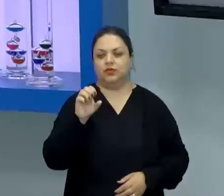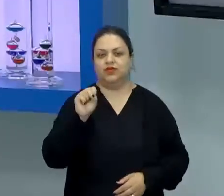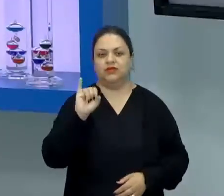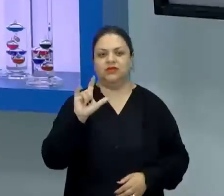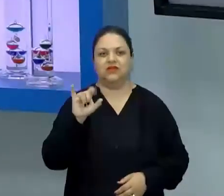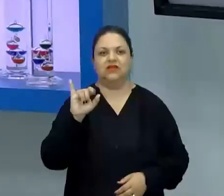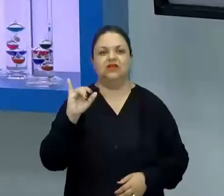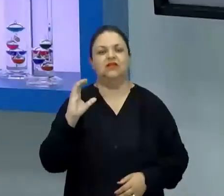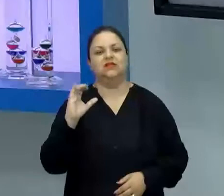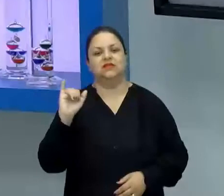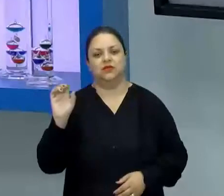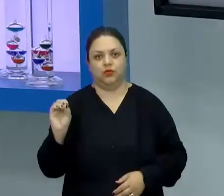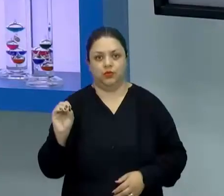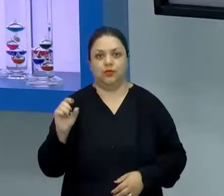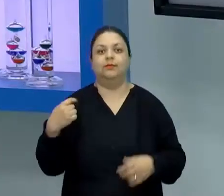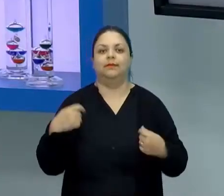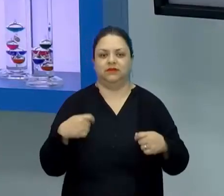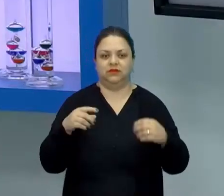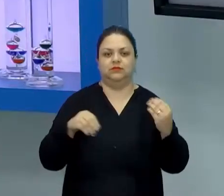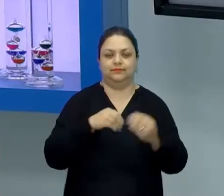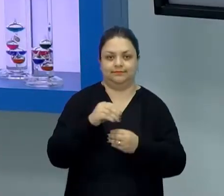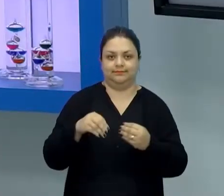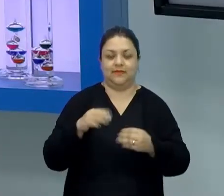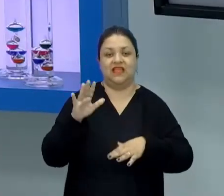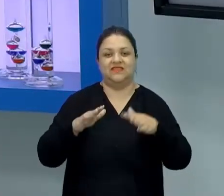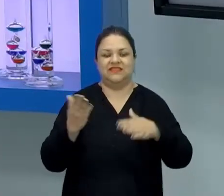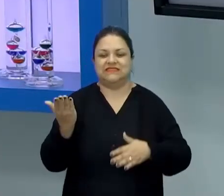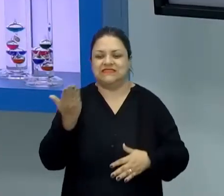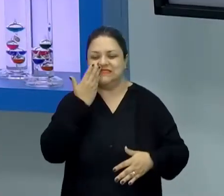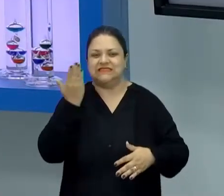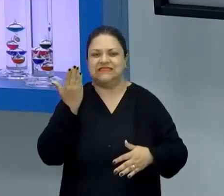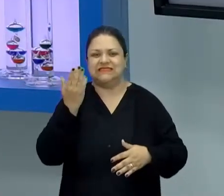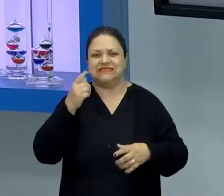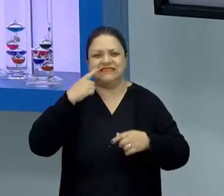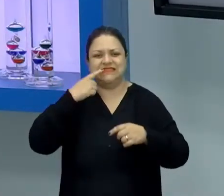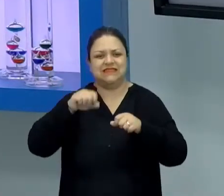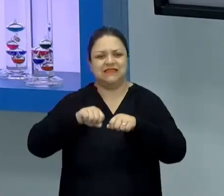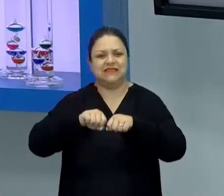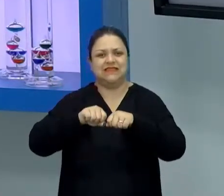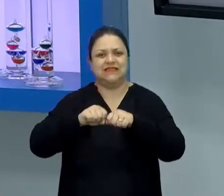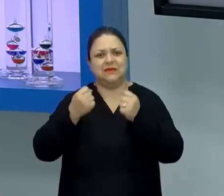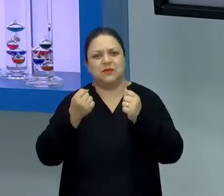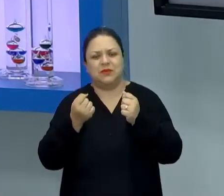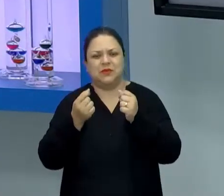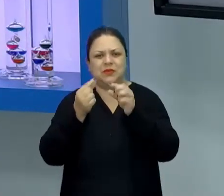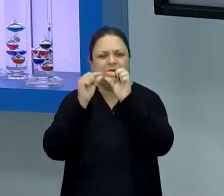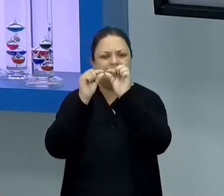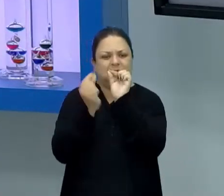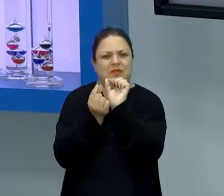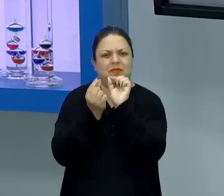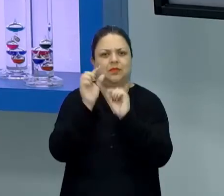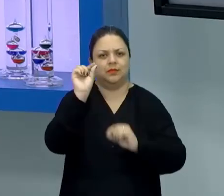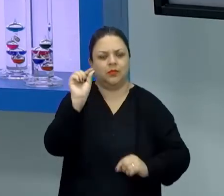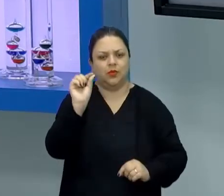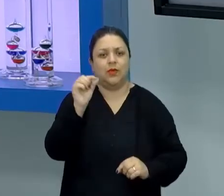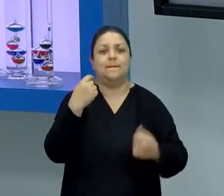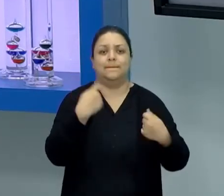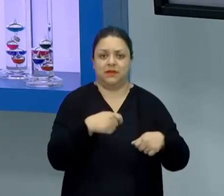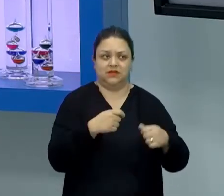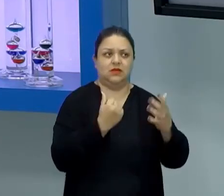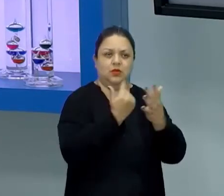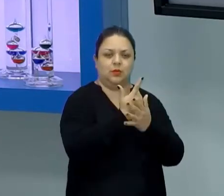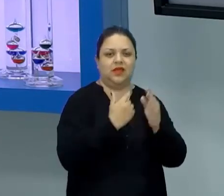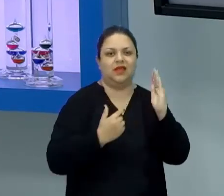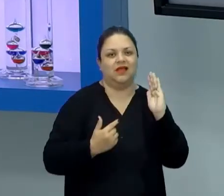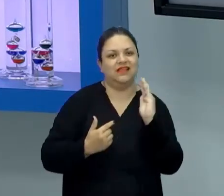se você bater o dente, vai precisar fazer, por exemplo, uma faceta aí de algum material cerâmico,